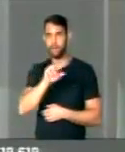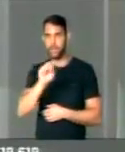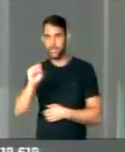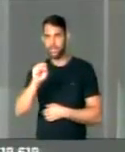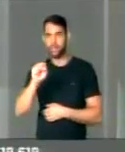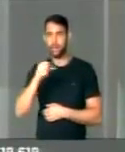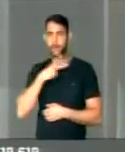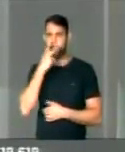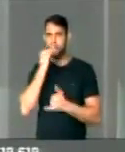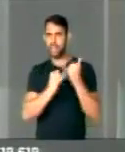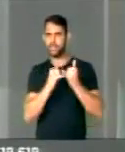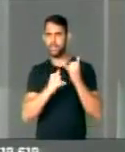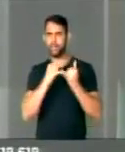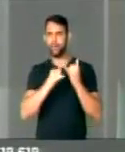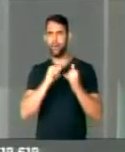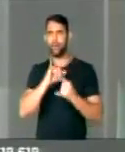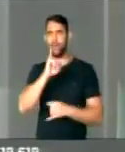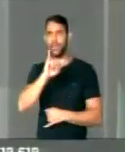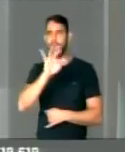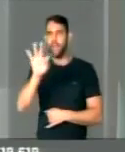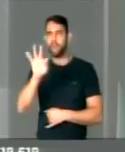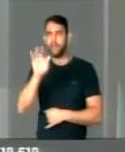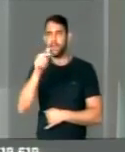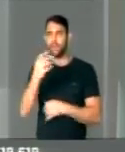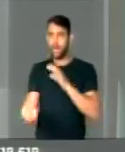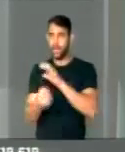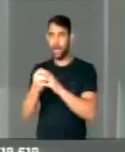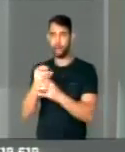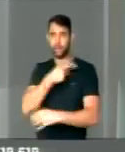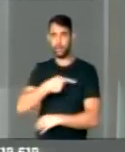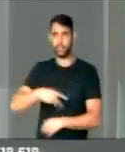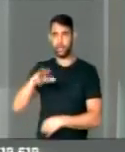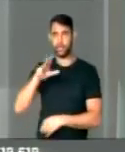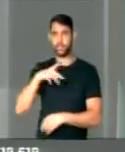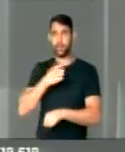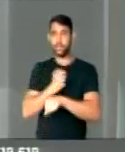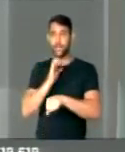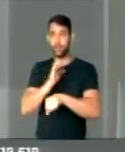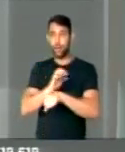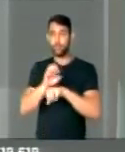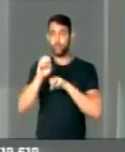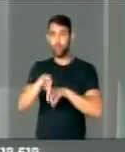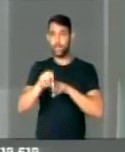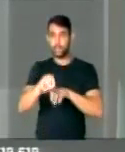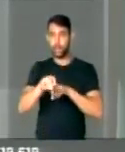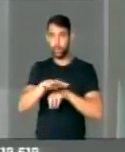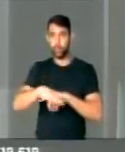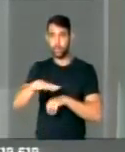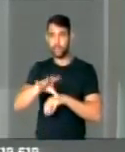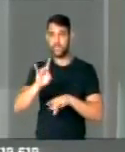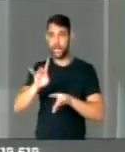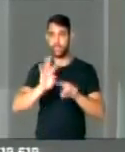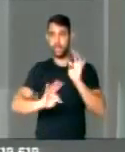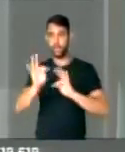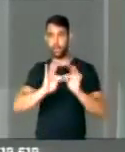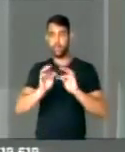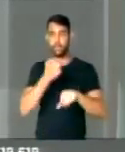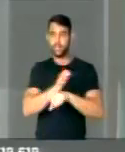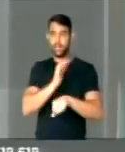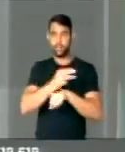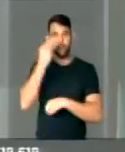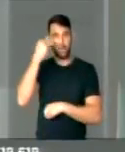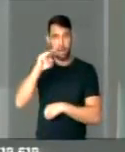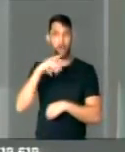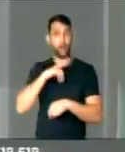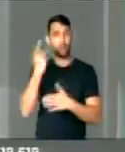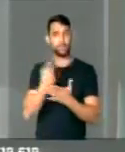equivalente aos institutos federais criados pelo governo Lula. Agora nós temos o Instituto Estadual de Educação, Ciência e Tecnologia no estado do